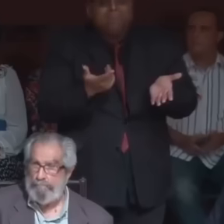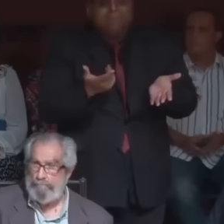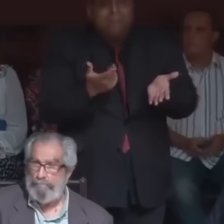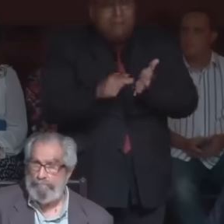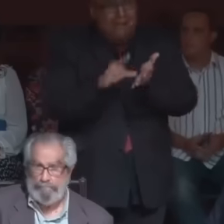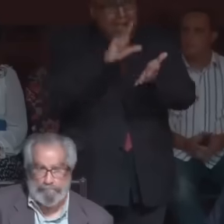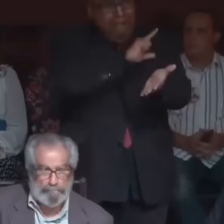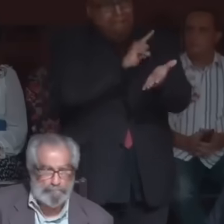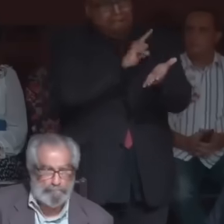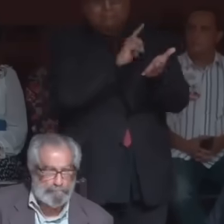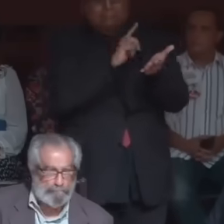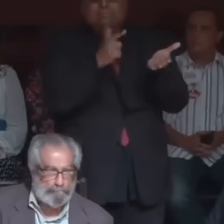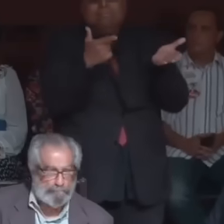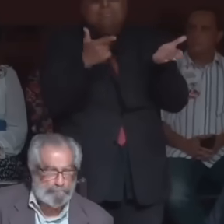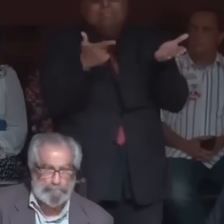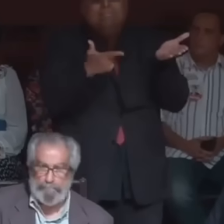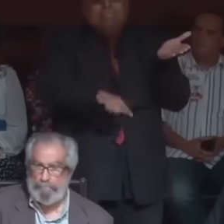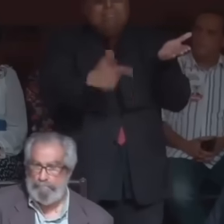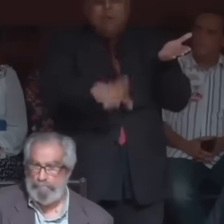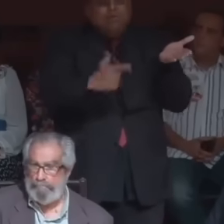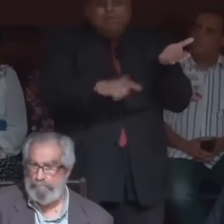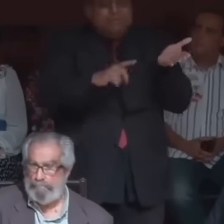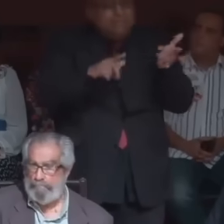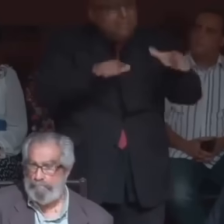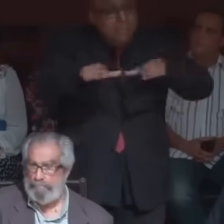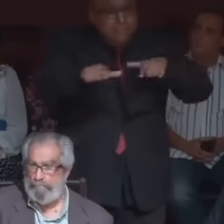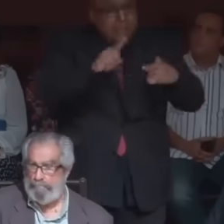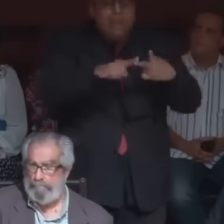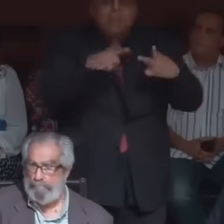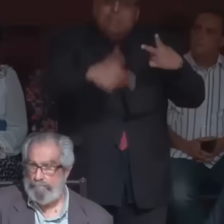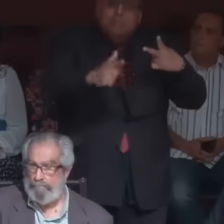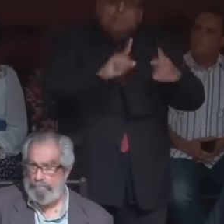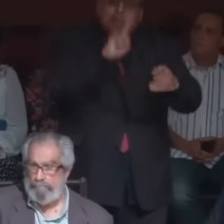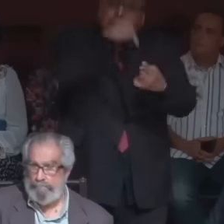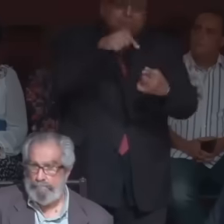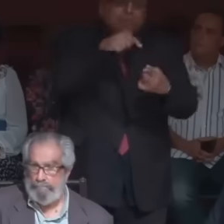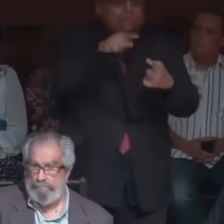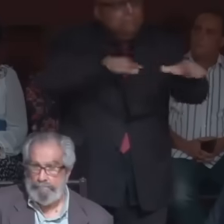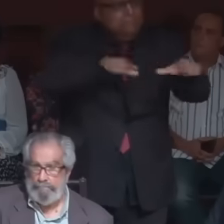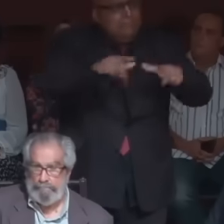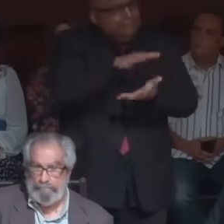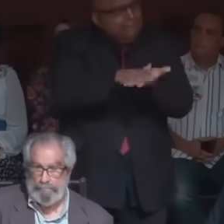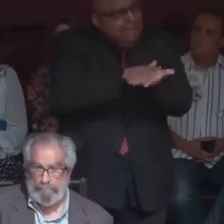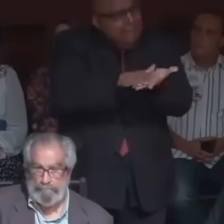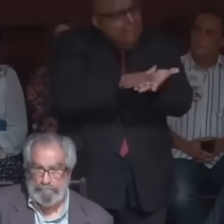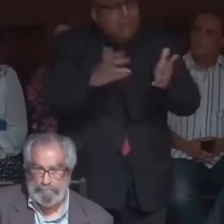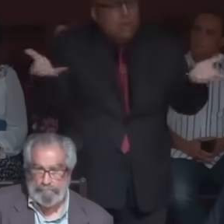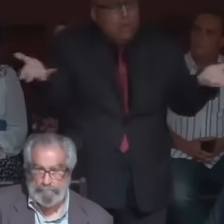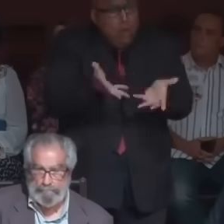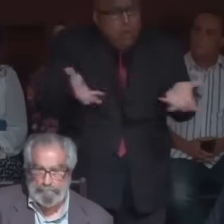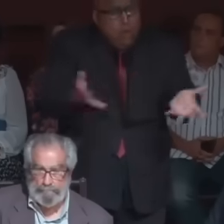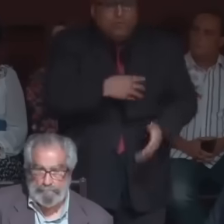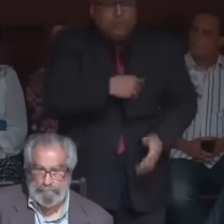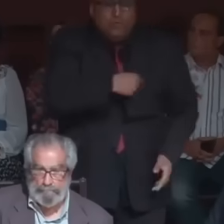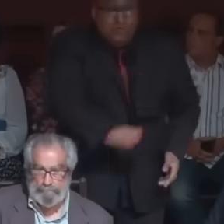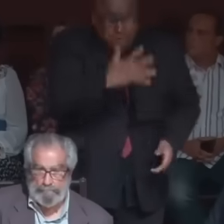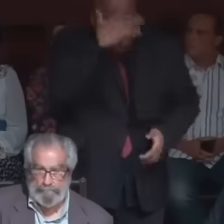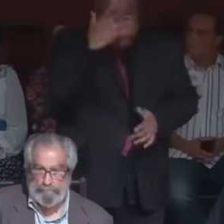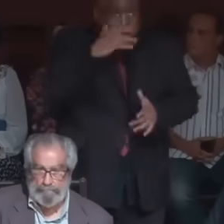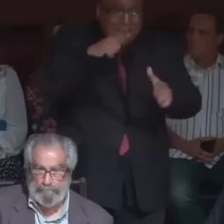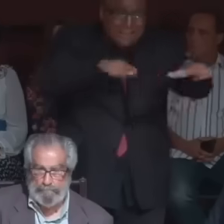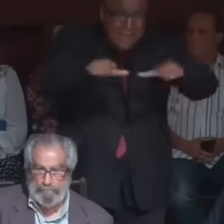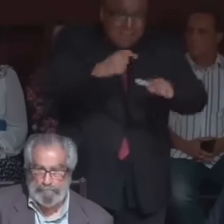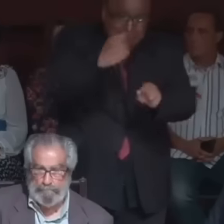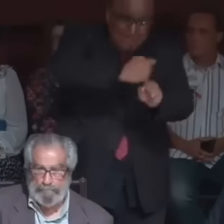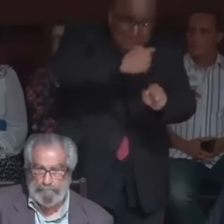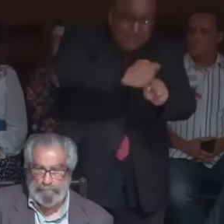do começo desse século não tinham nenhuma oportunidade, nenhum horizonte. E hoje, o filho do pedreiro, que